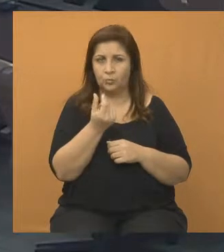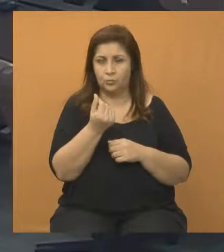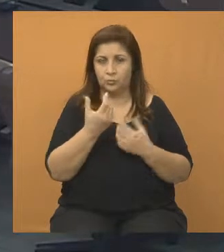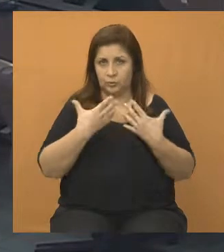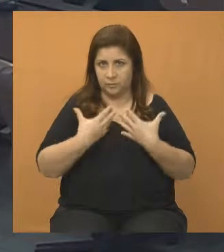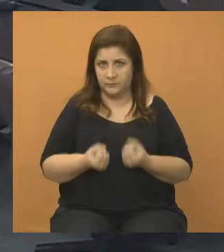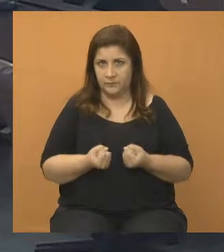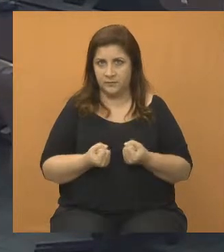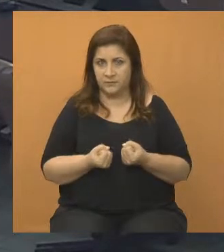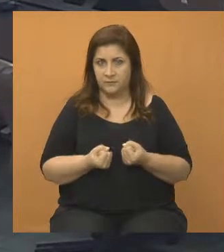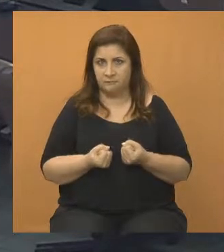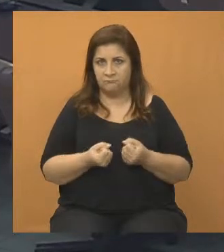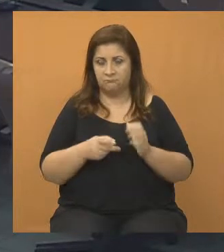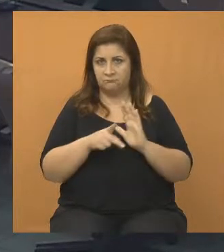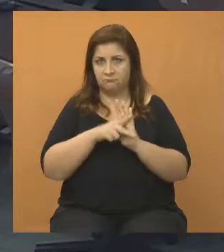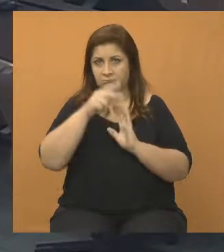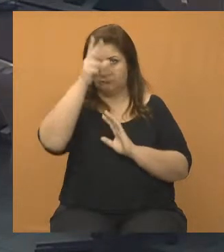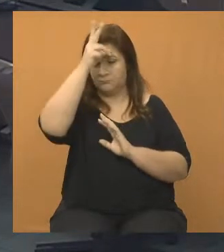que mais